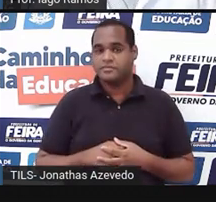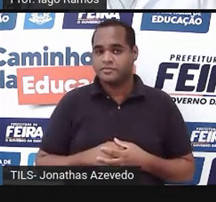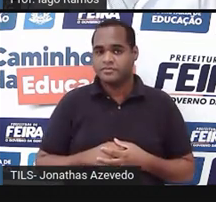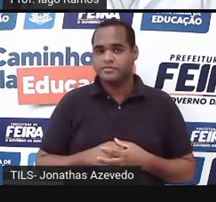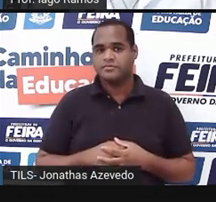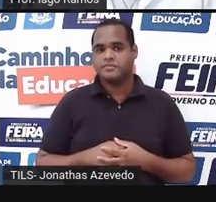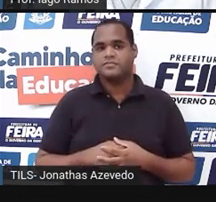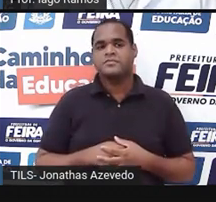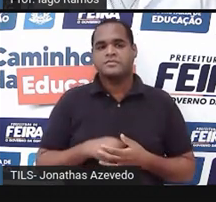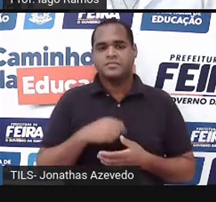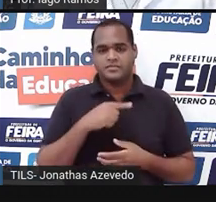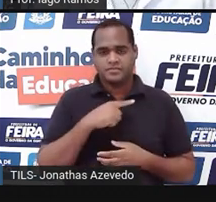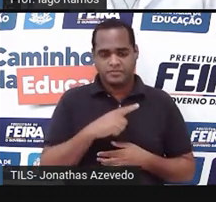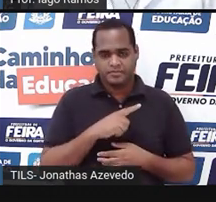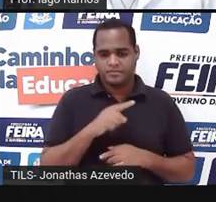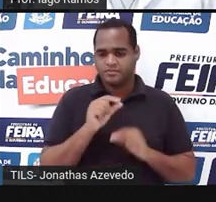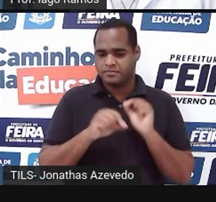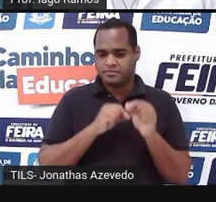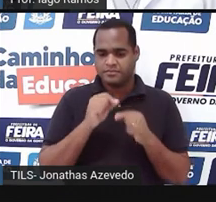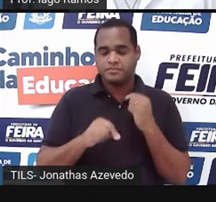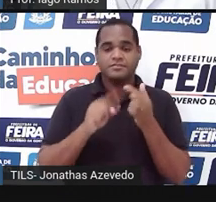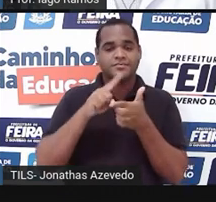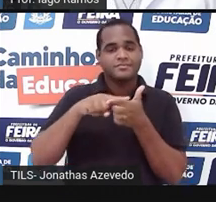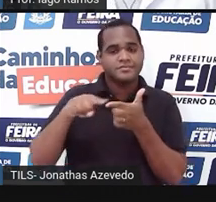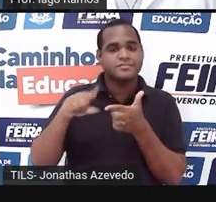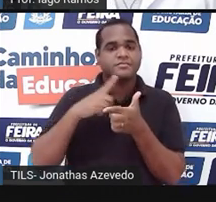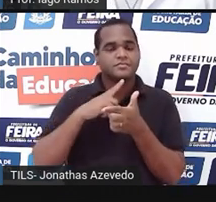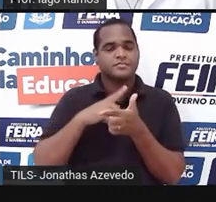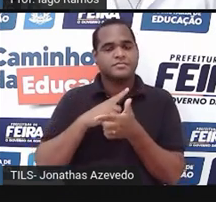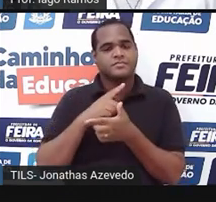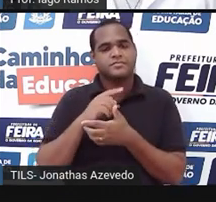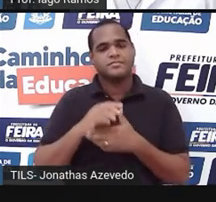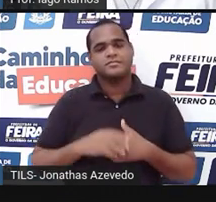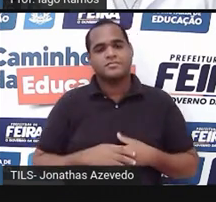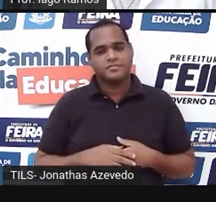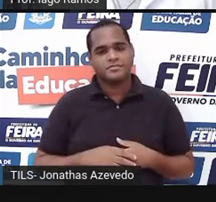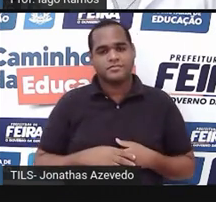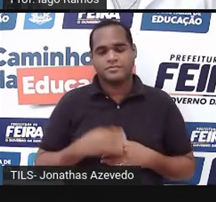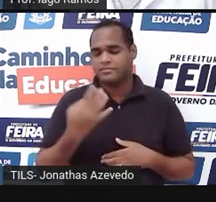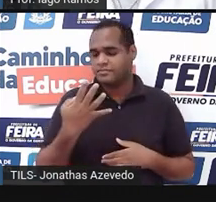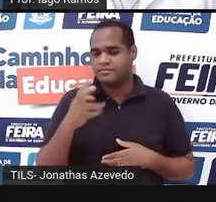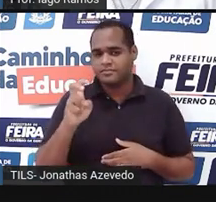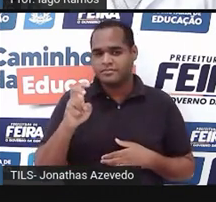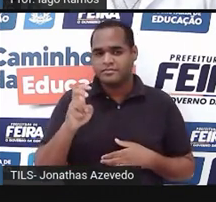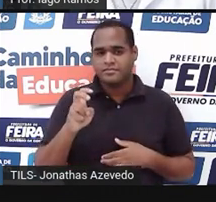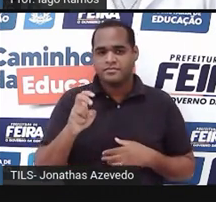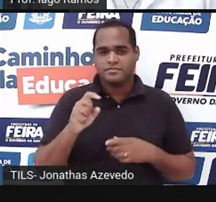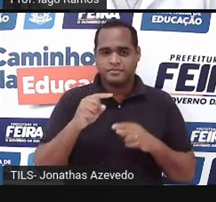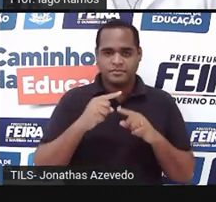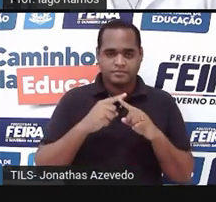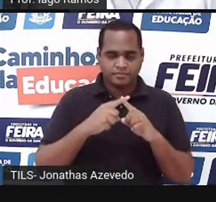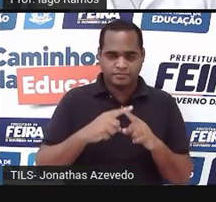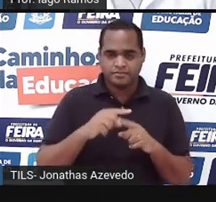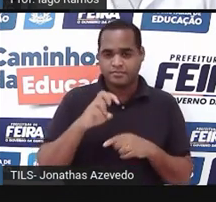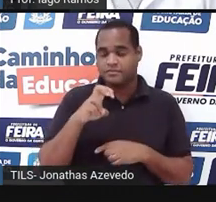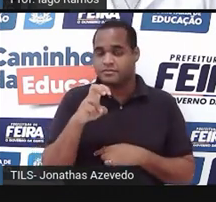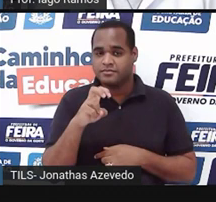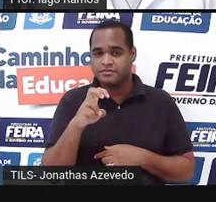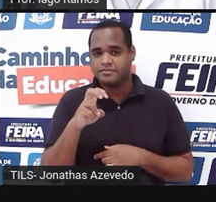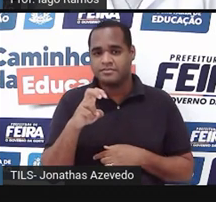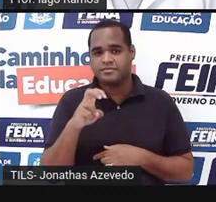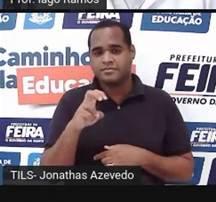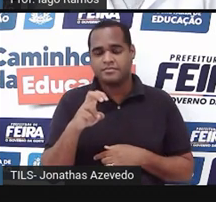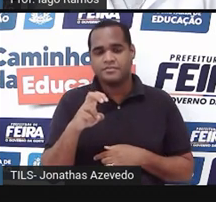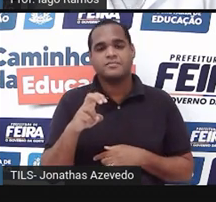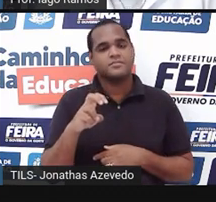negativos são coisas ruins dívida coisa ruim uma dívida de 45 uma dívida de cinco dá uma dívida de 50